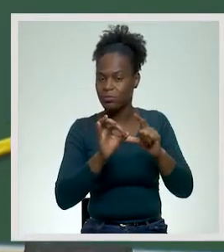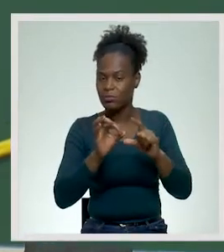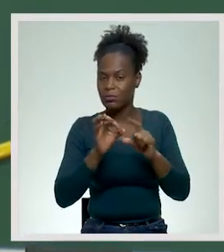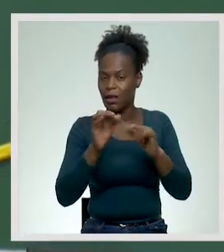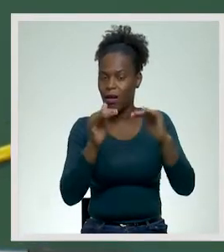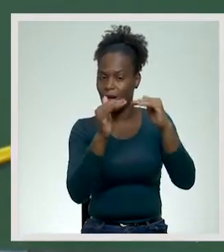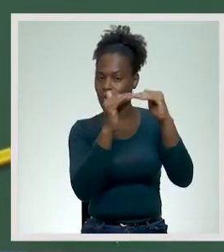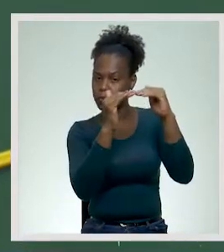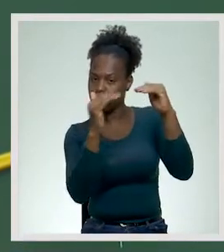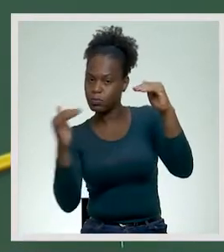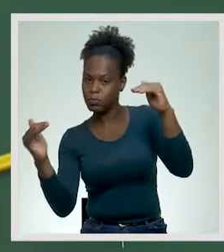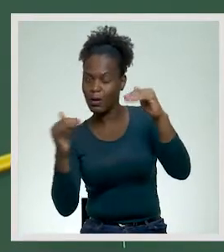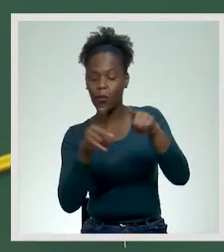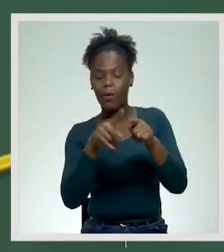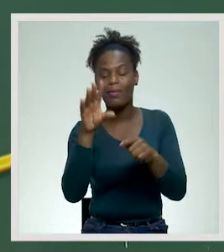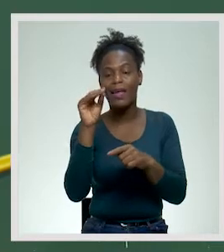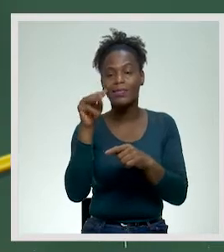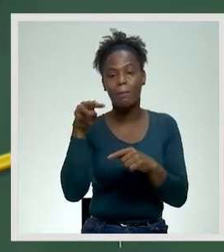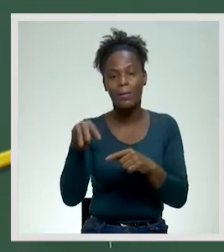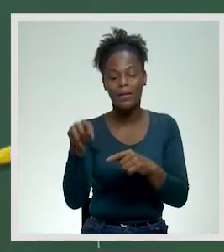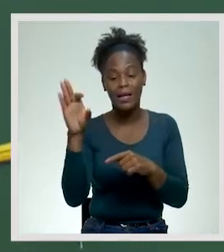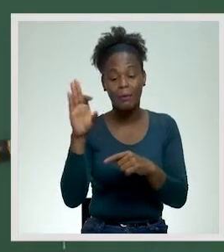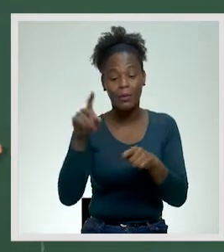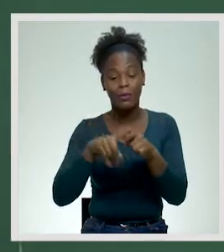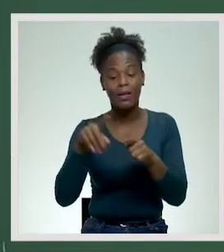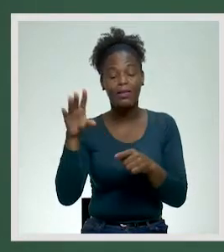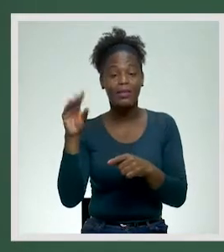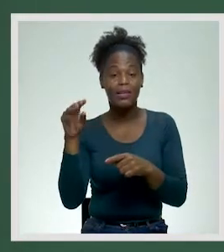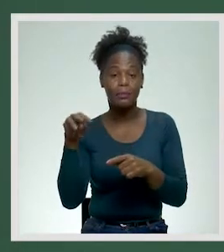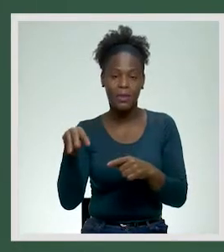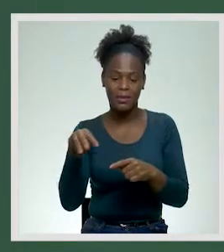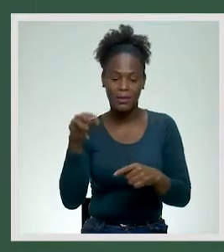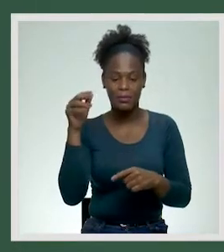oposto ao ângulo reto é 10 metros. Então, hipotenusa é